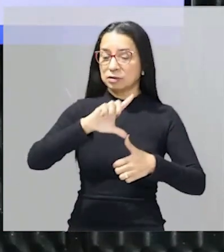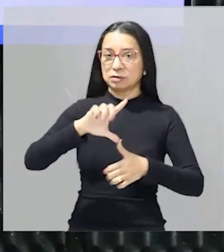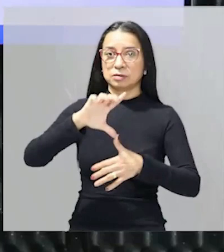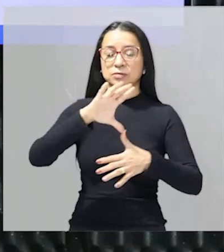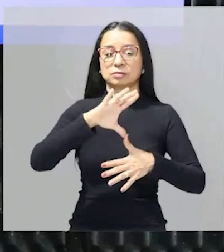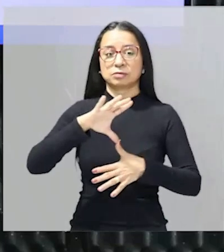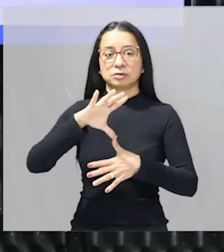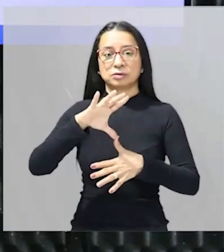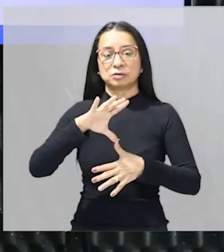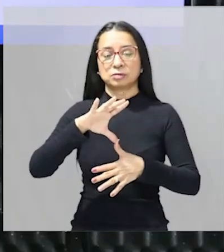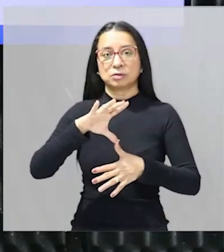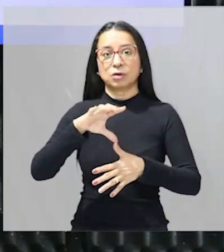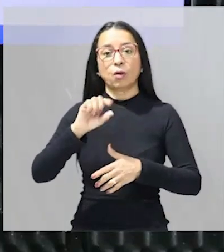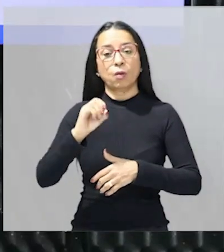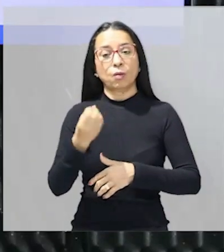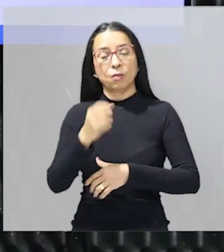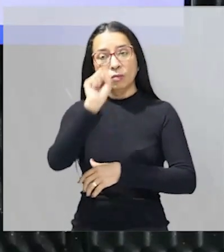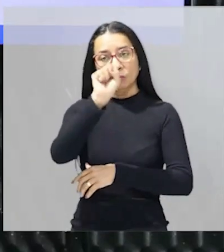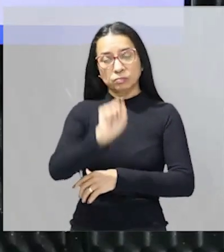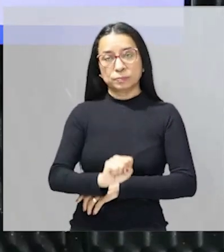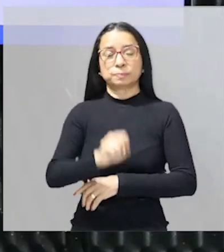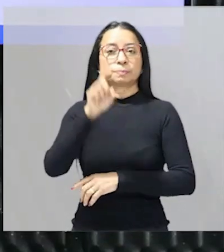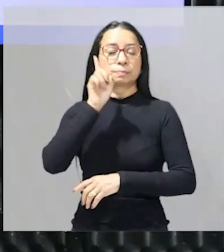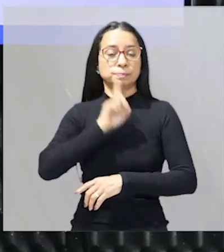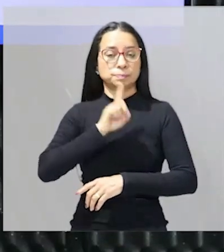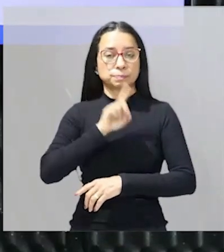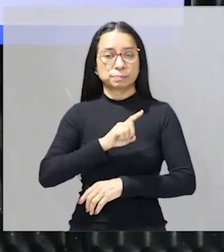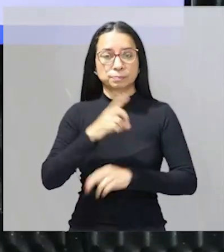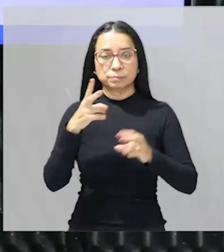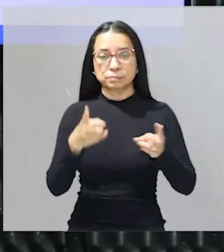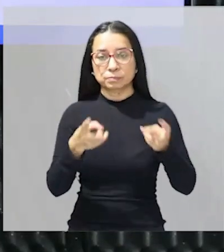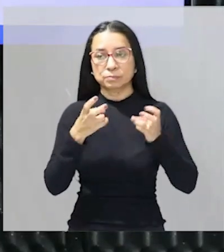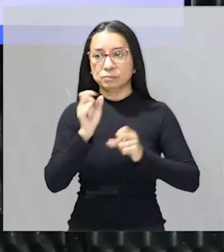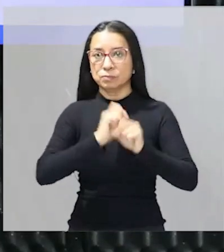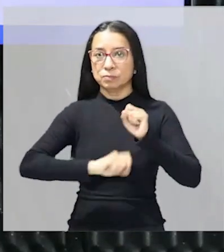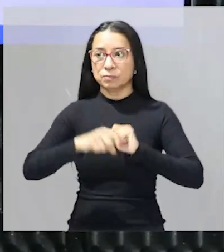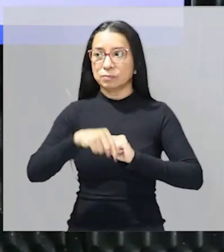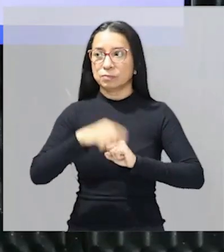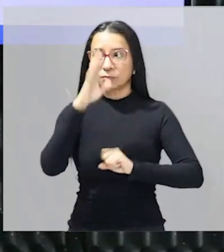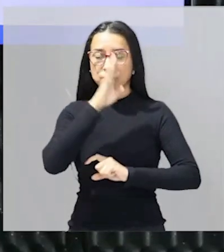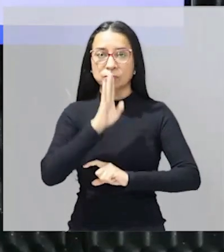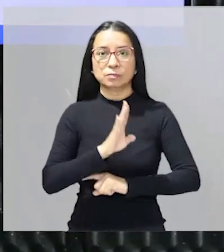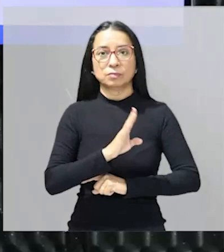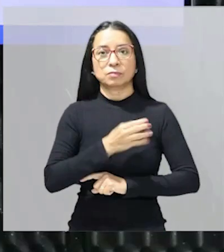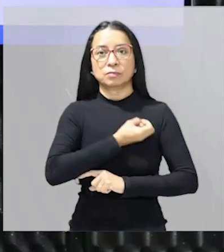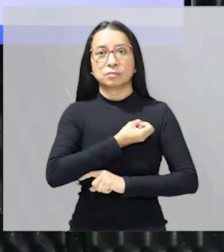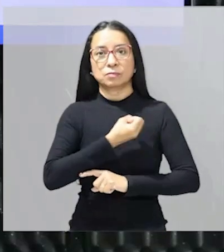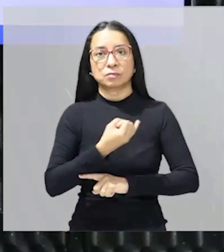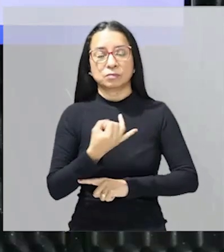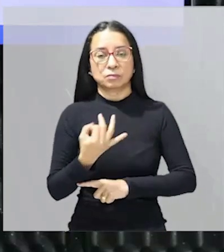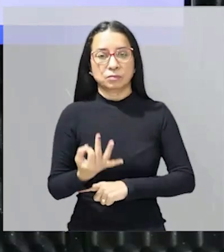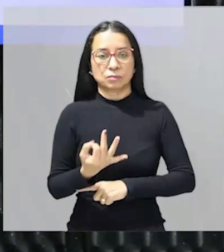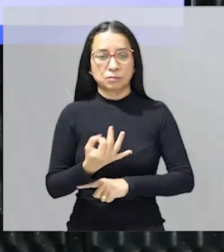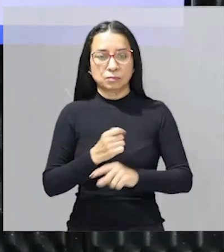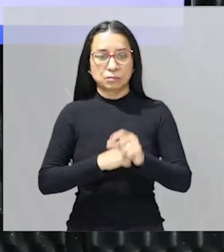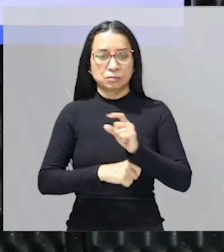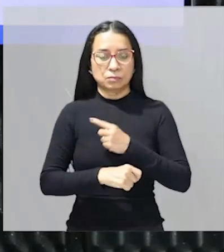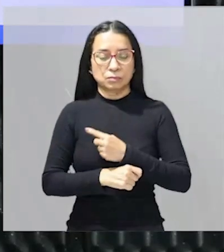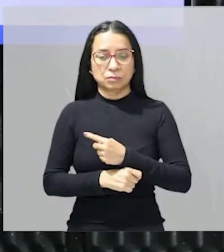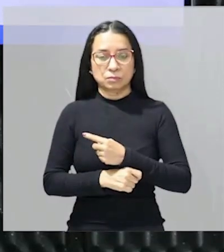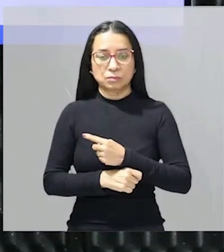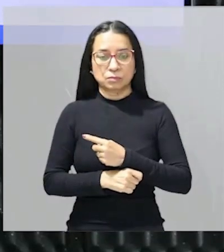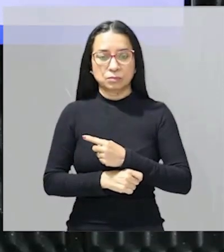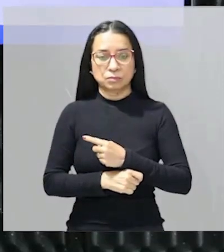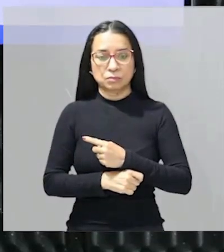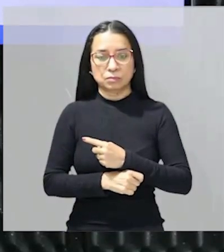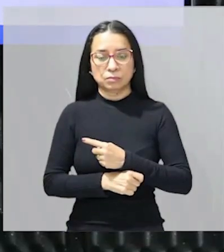sul dos Estados Unidos. Então, observe que no caso do Brasil, o número é